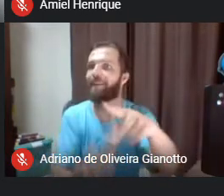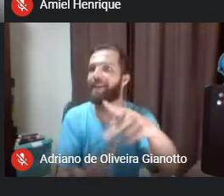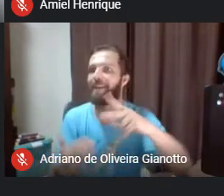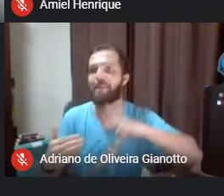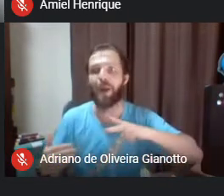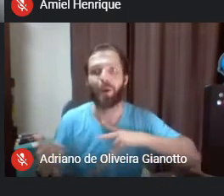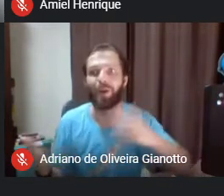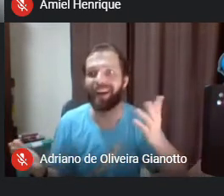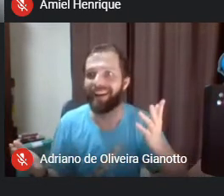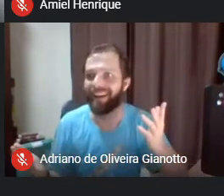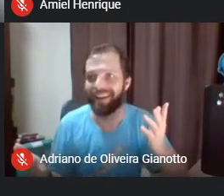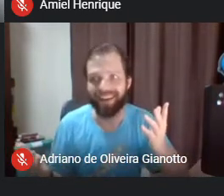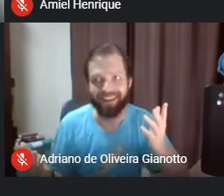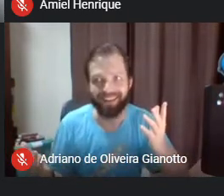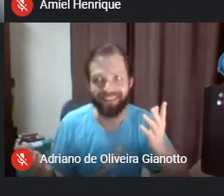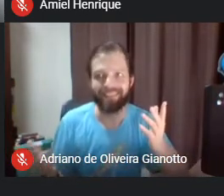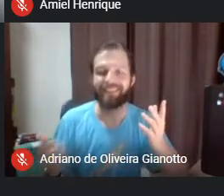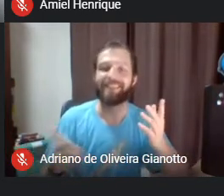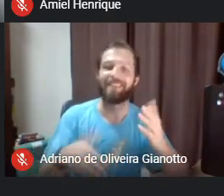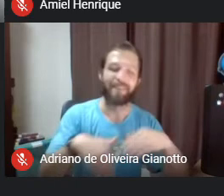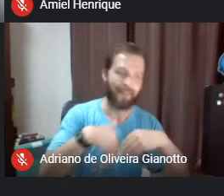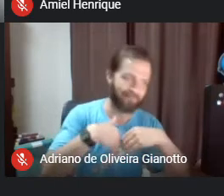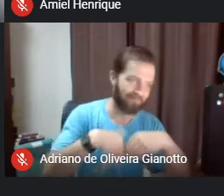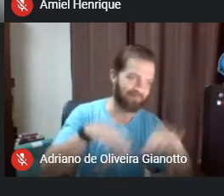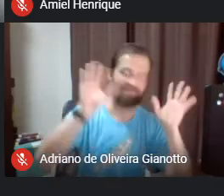Em particular, né?